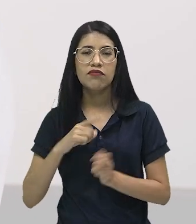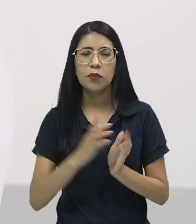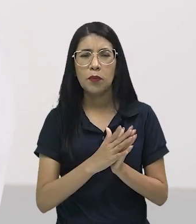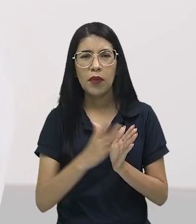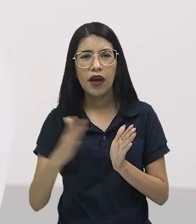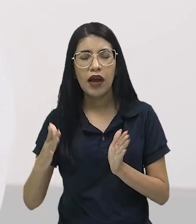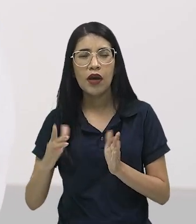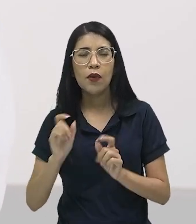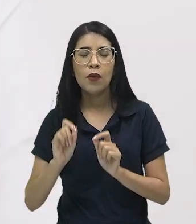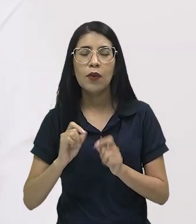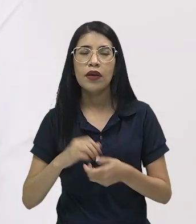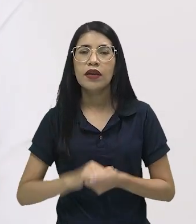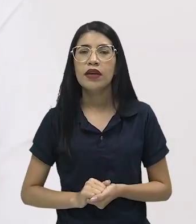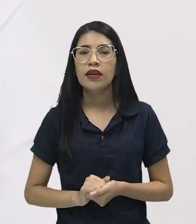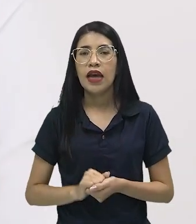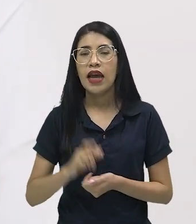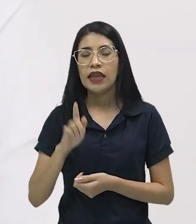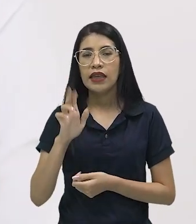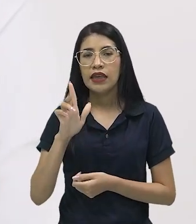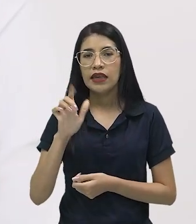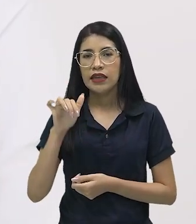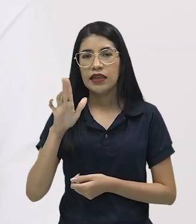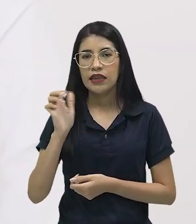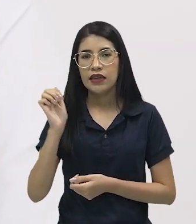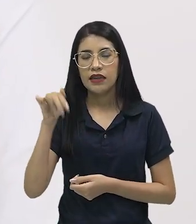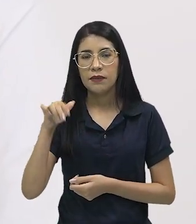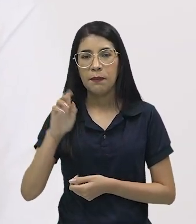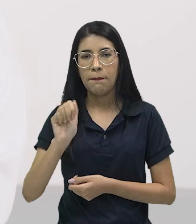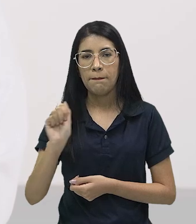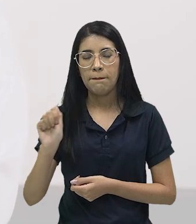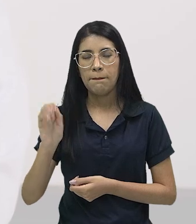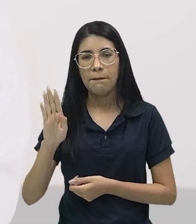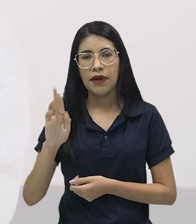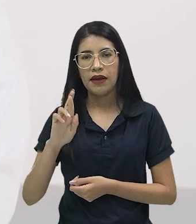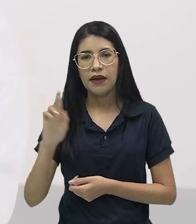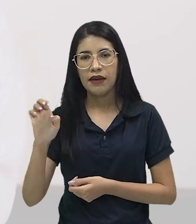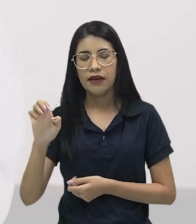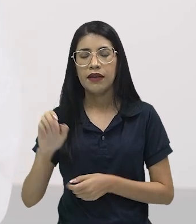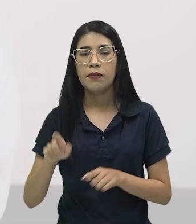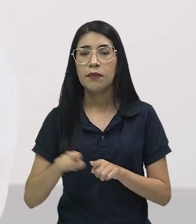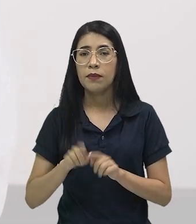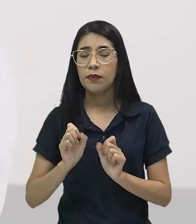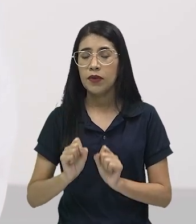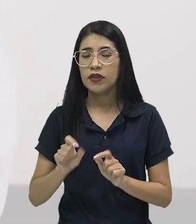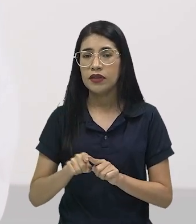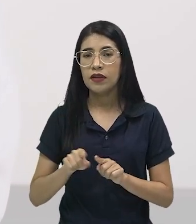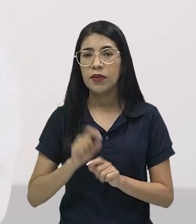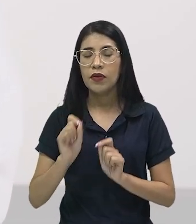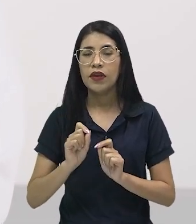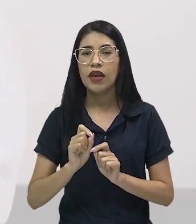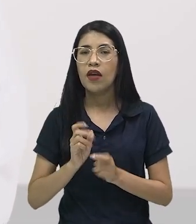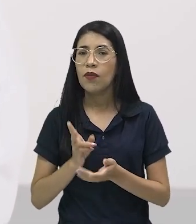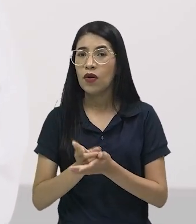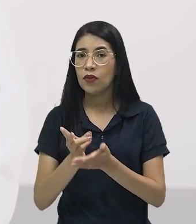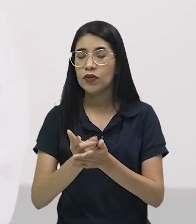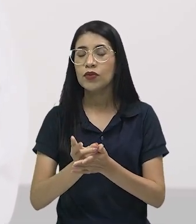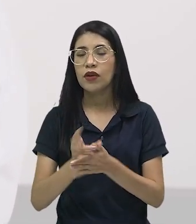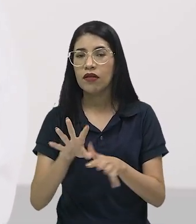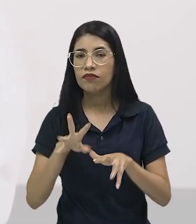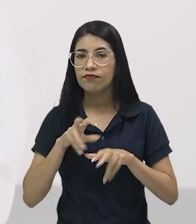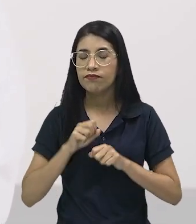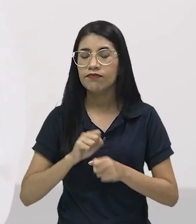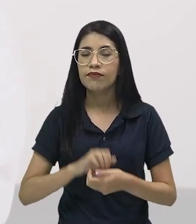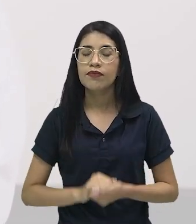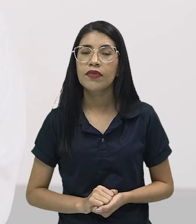síndrome de Guillain-Barré. Nos casos de chikungunya, pode haver cronificação da doença e a